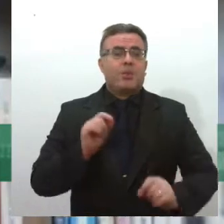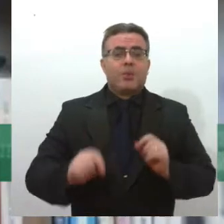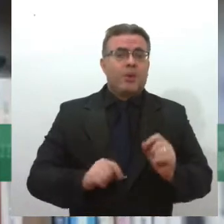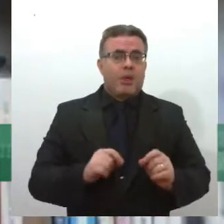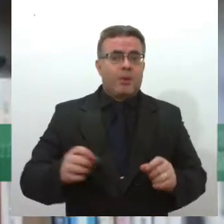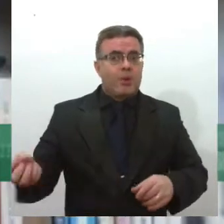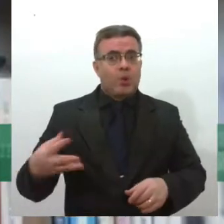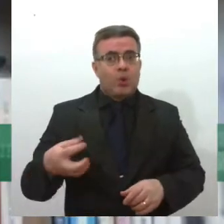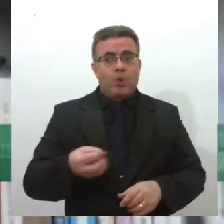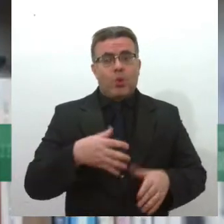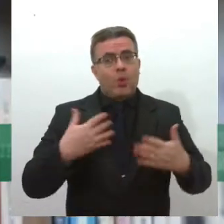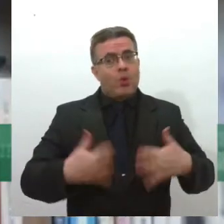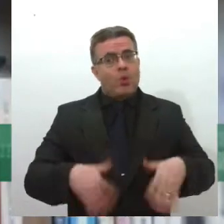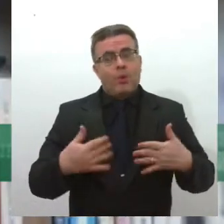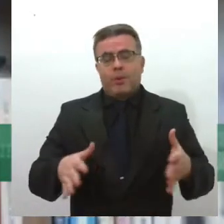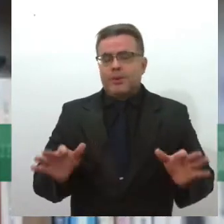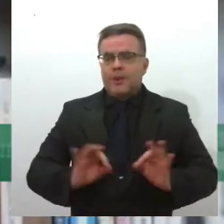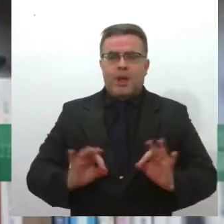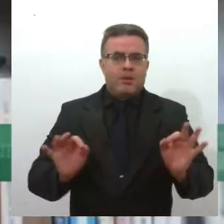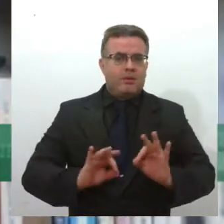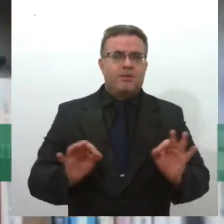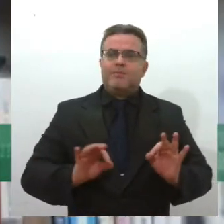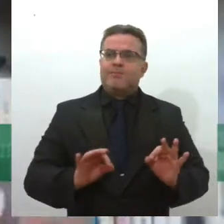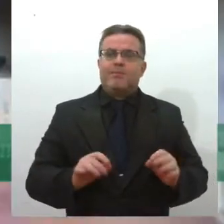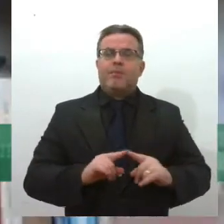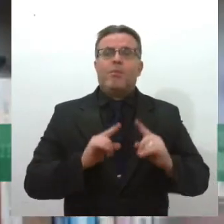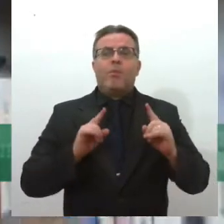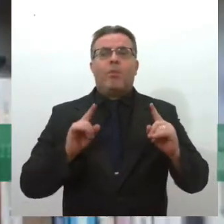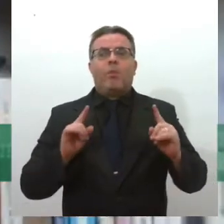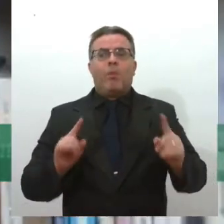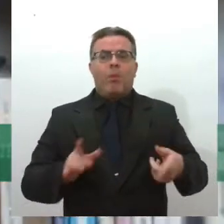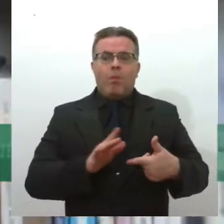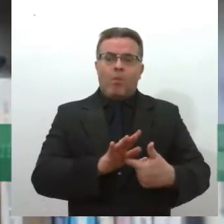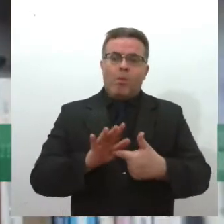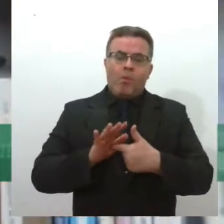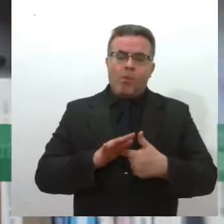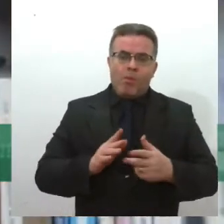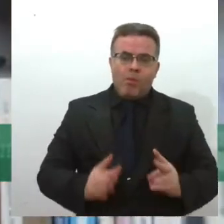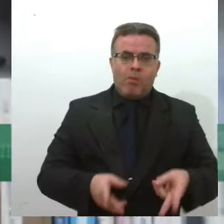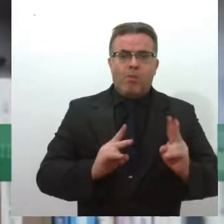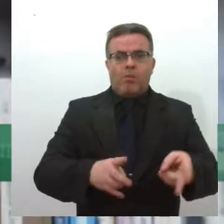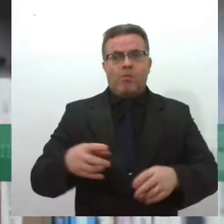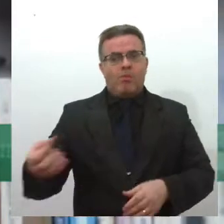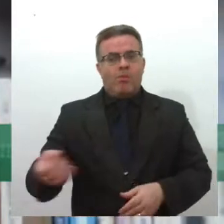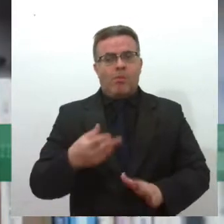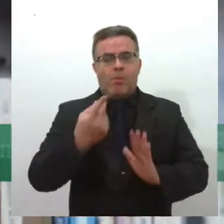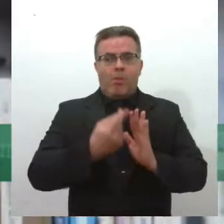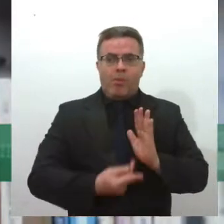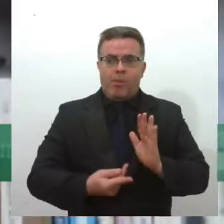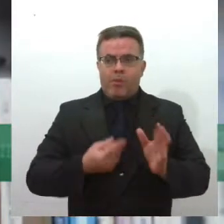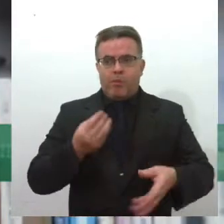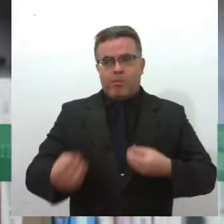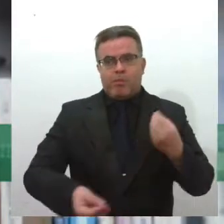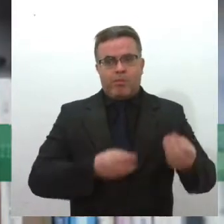modernização, que era o espírito ensejador do projeto Roberto de Lucena